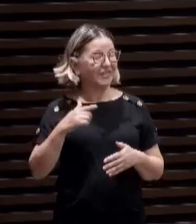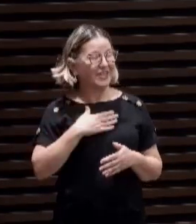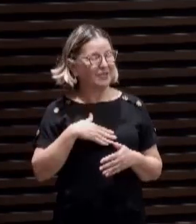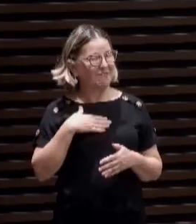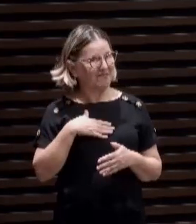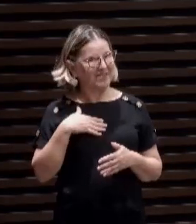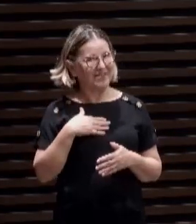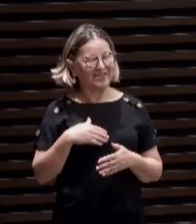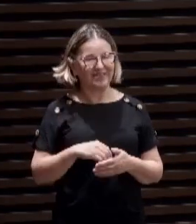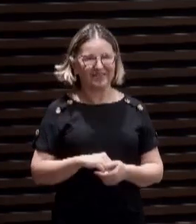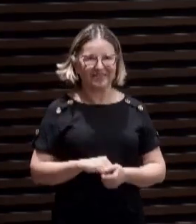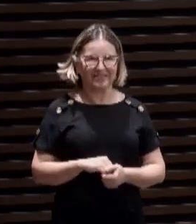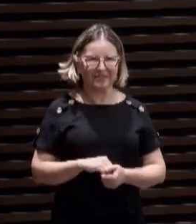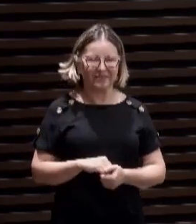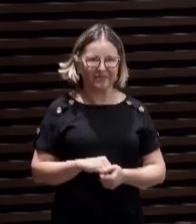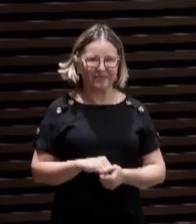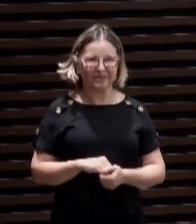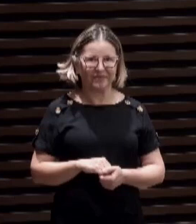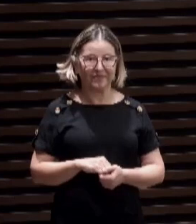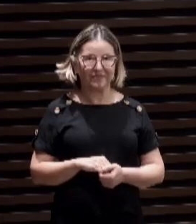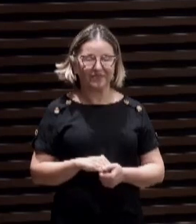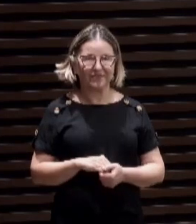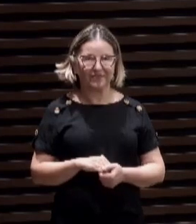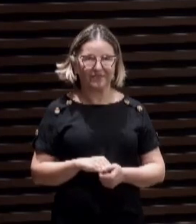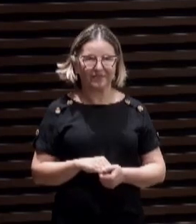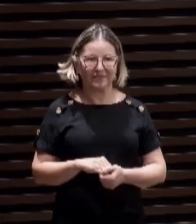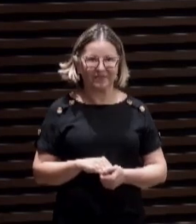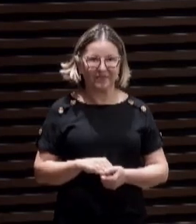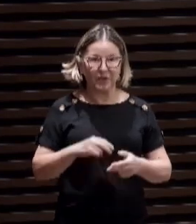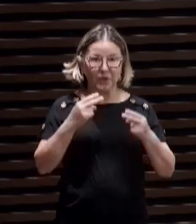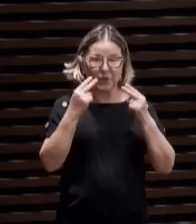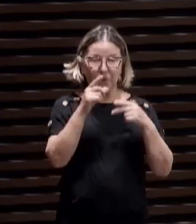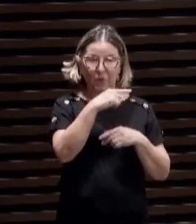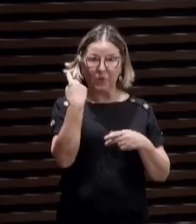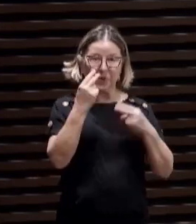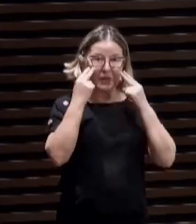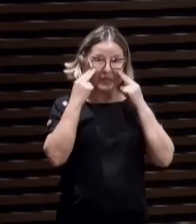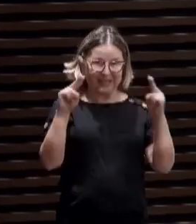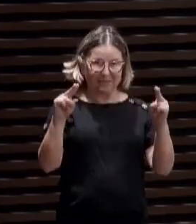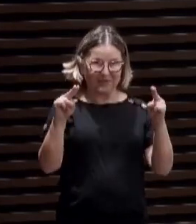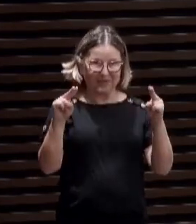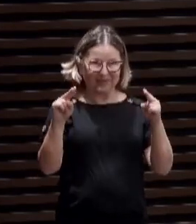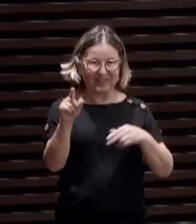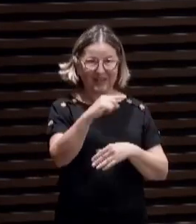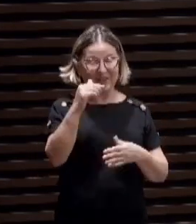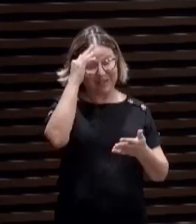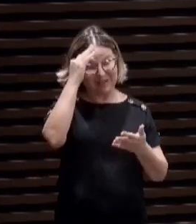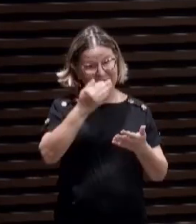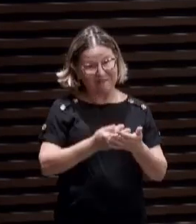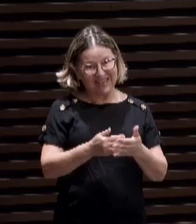38. O testemunho que damos da nossa fé em Cristo pode ecoar mais